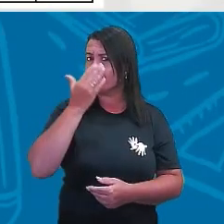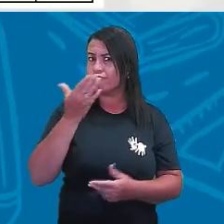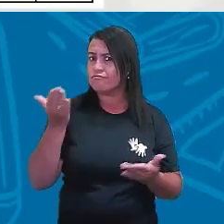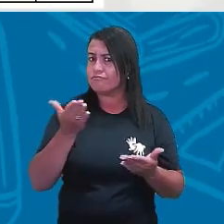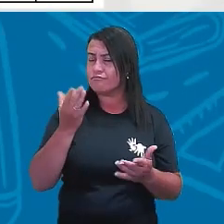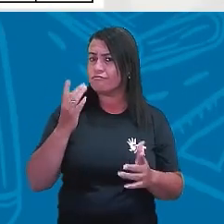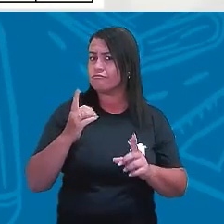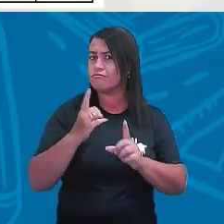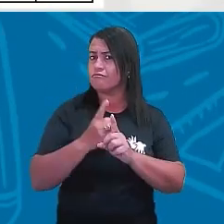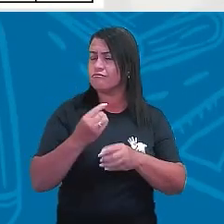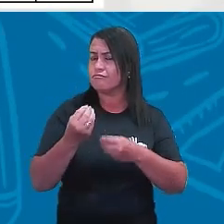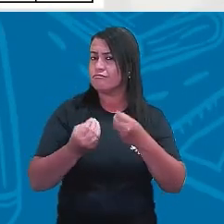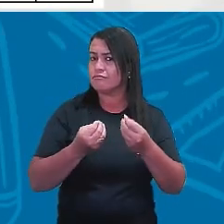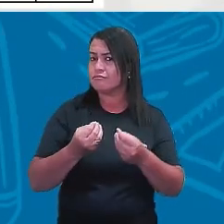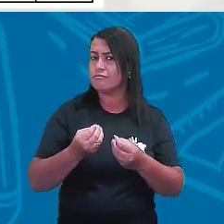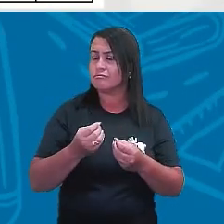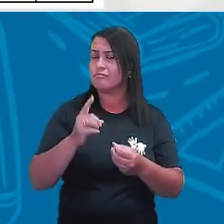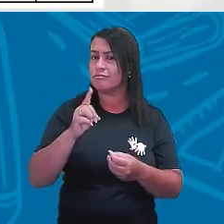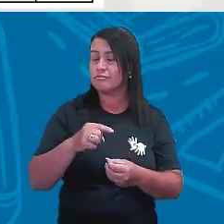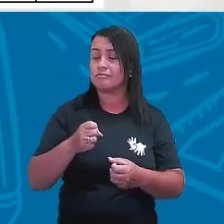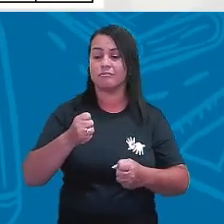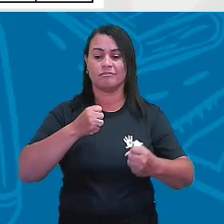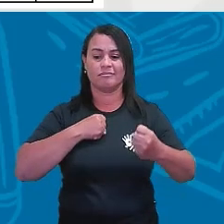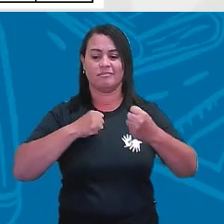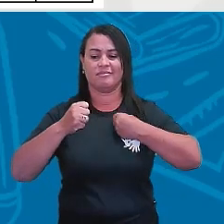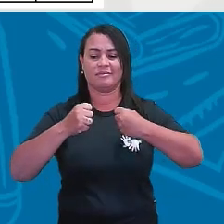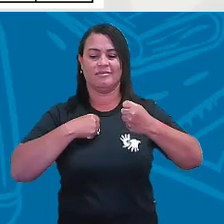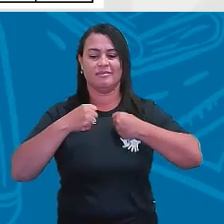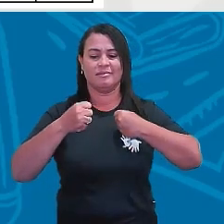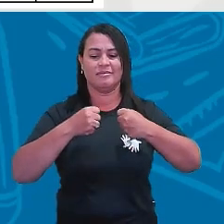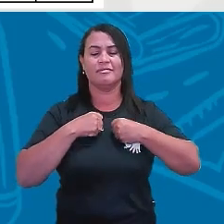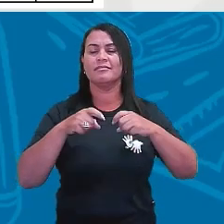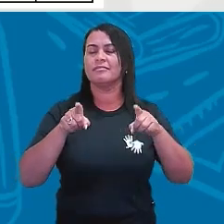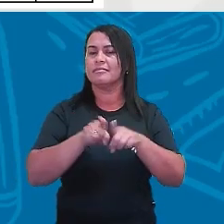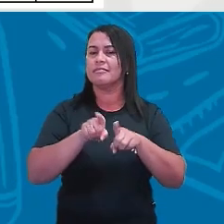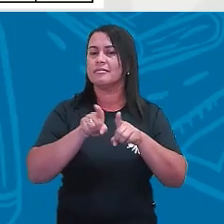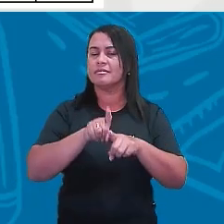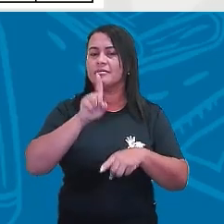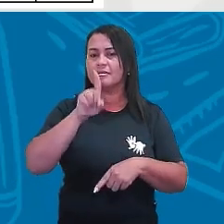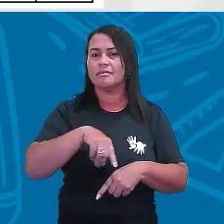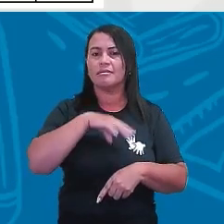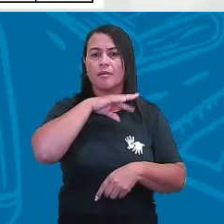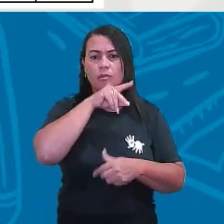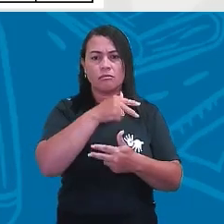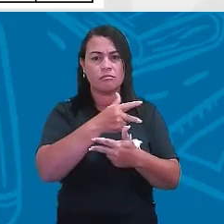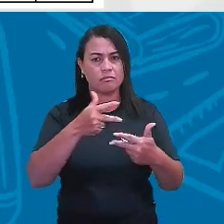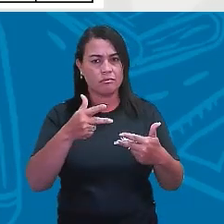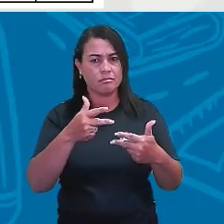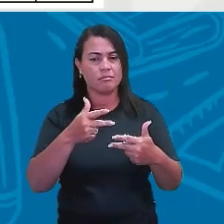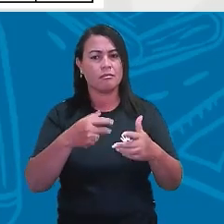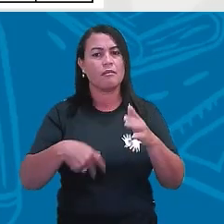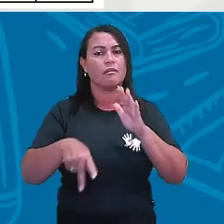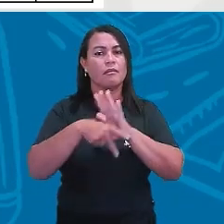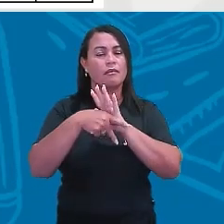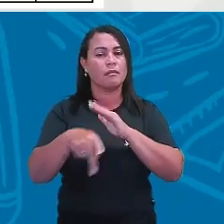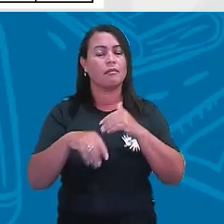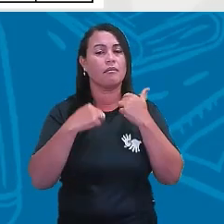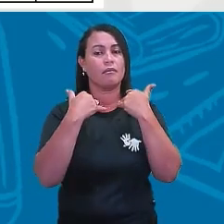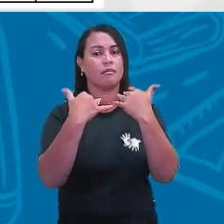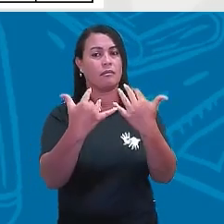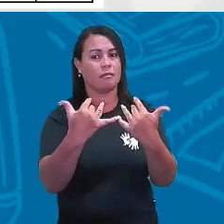hoje. Esse animal é o orangotango, que também é um animal pertencente às